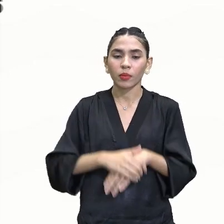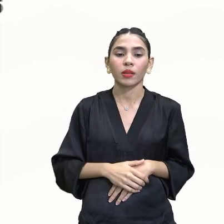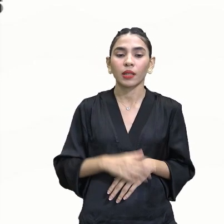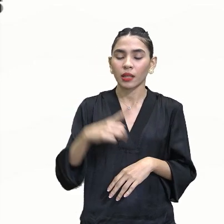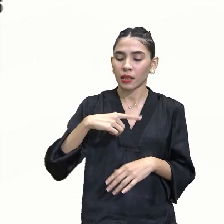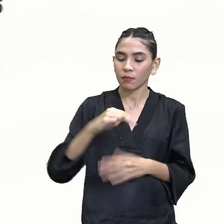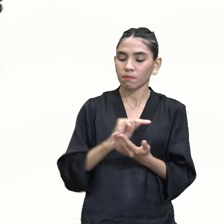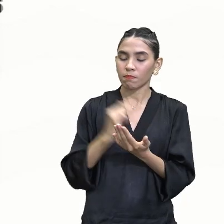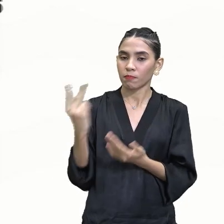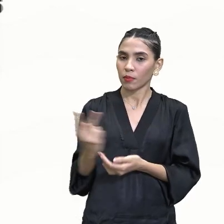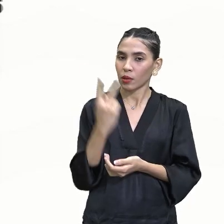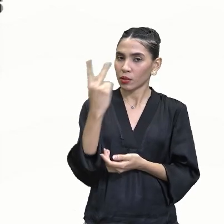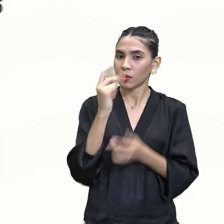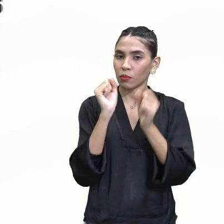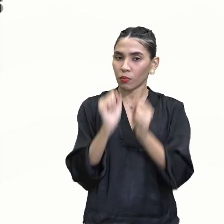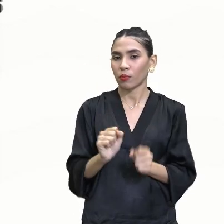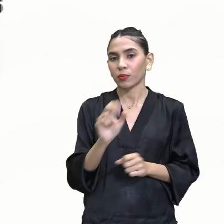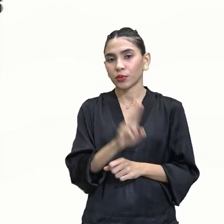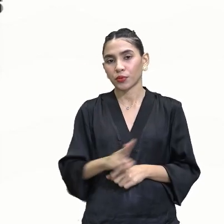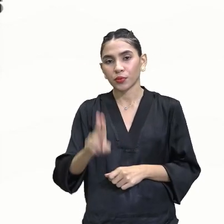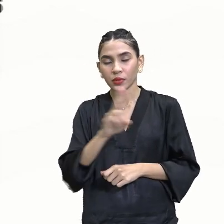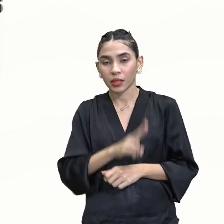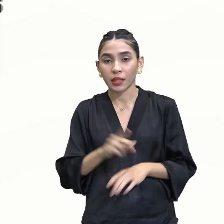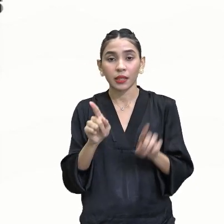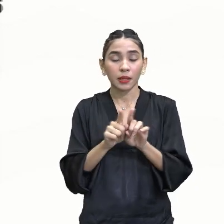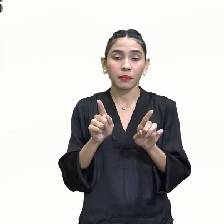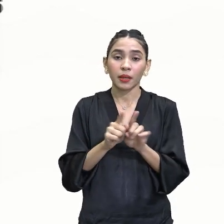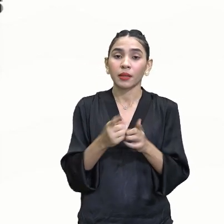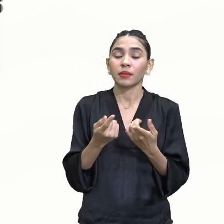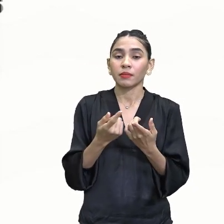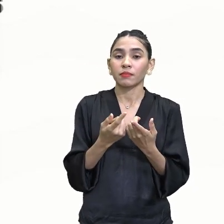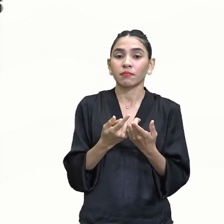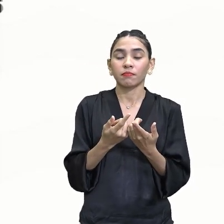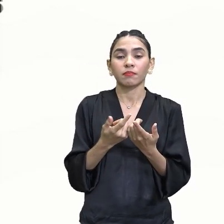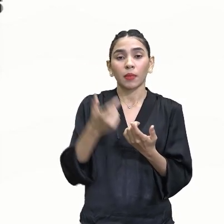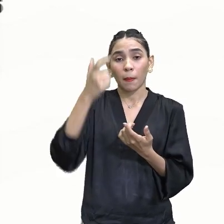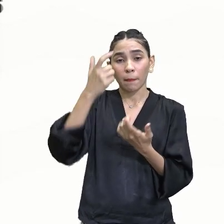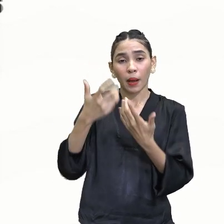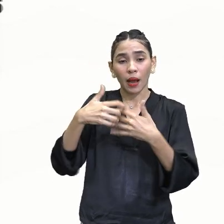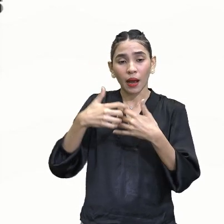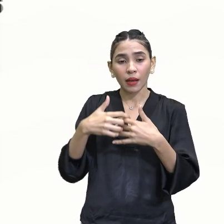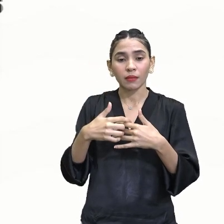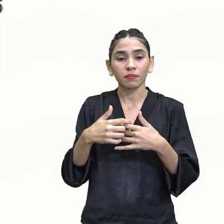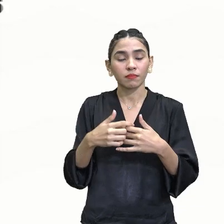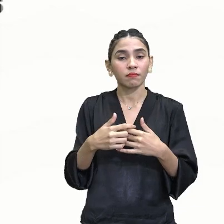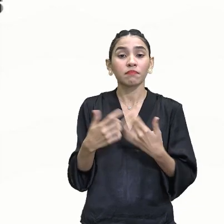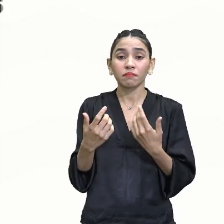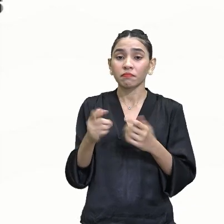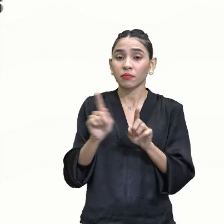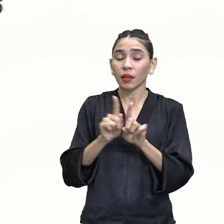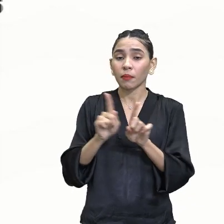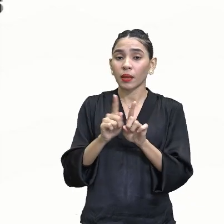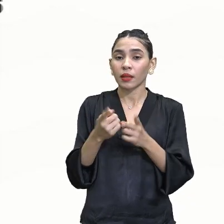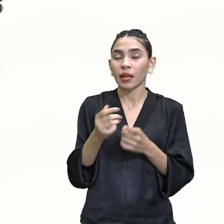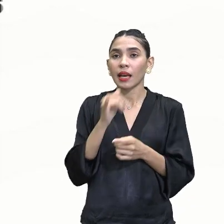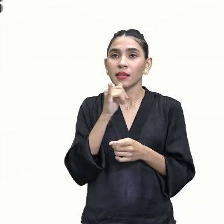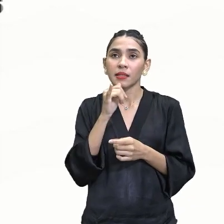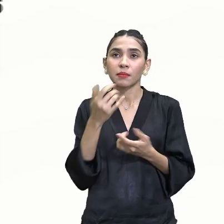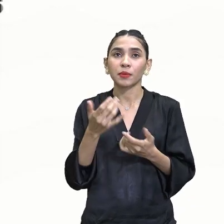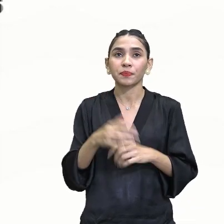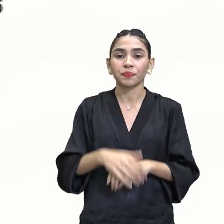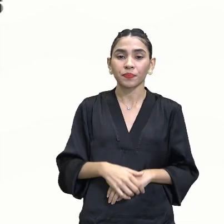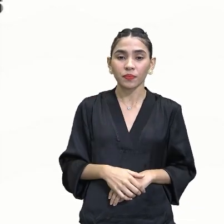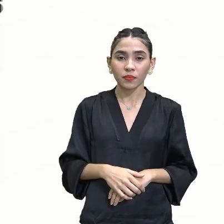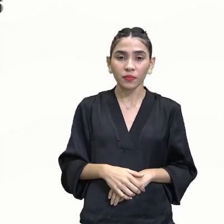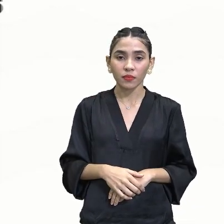uma valorização que pode ser usada, que pode ser utilizada pela lógica capitalista, e inclusive vem sendo, né? Você tem ali, por exemplo,